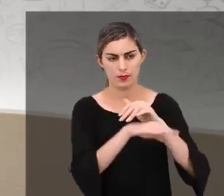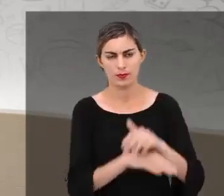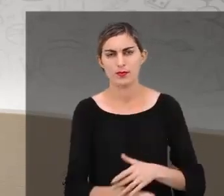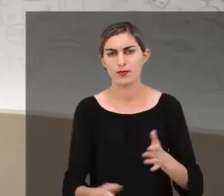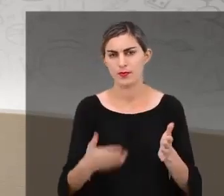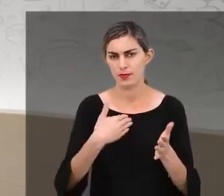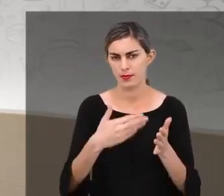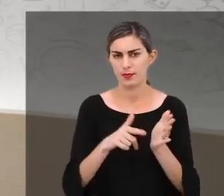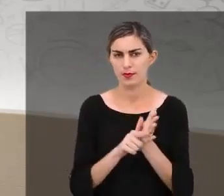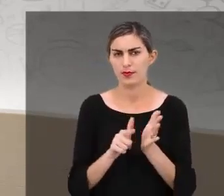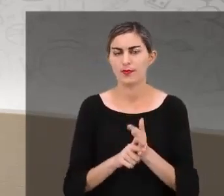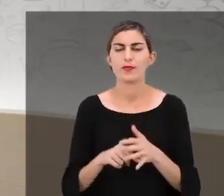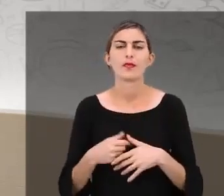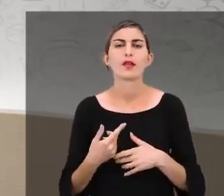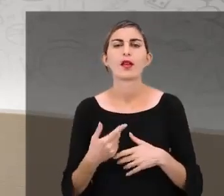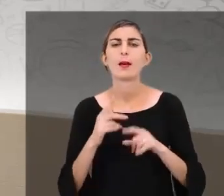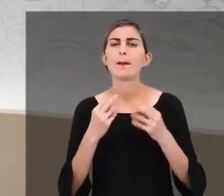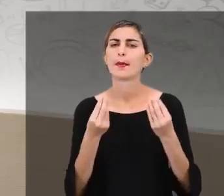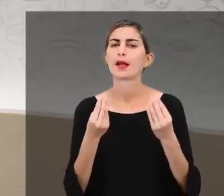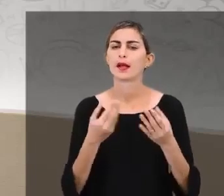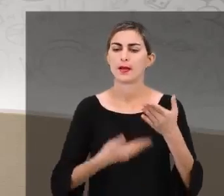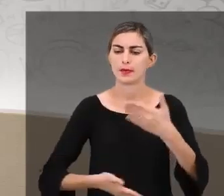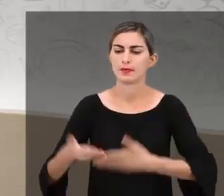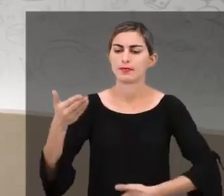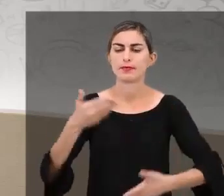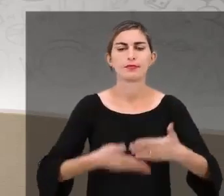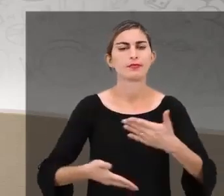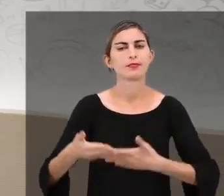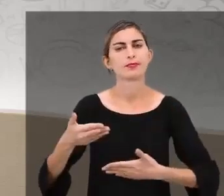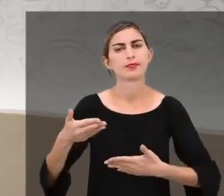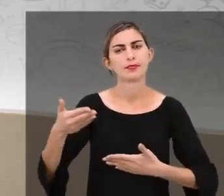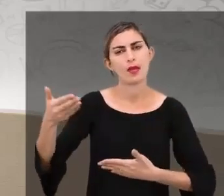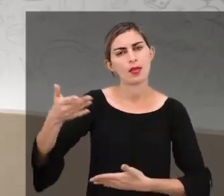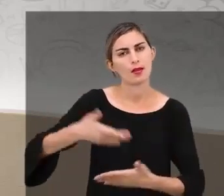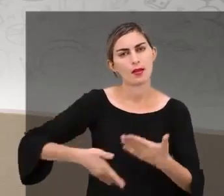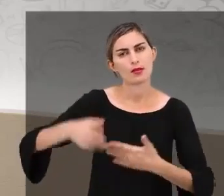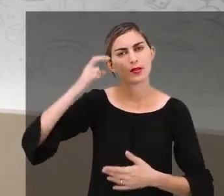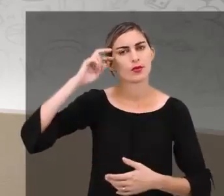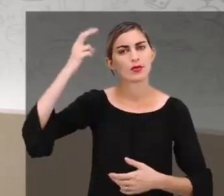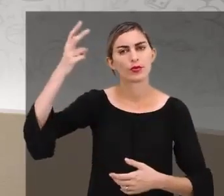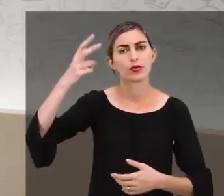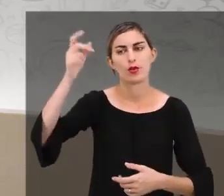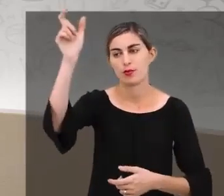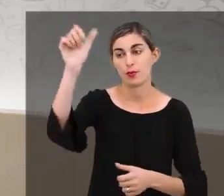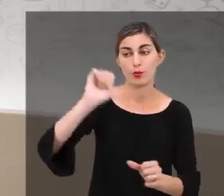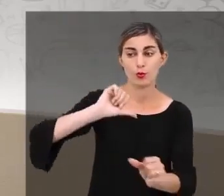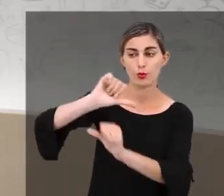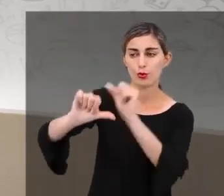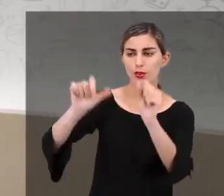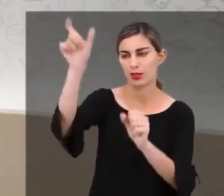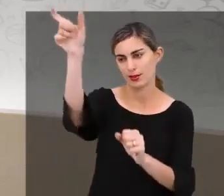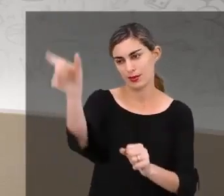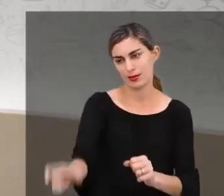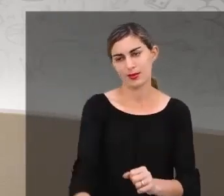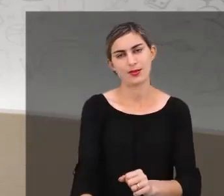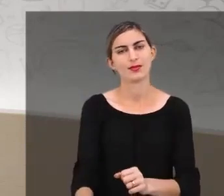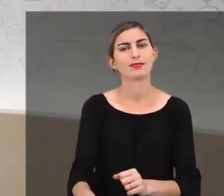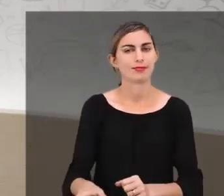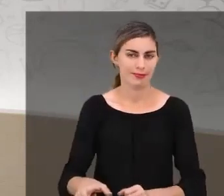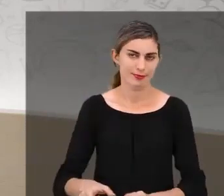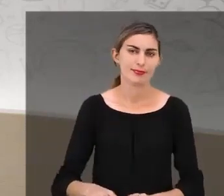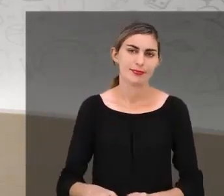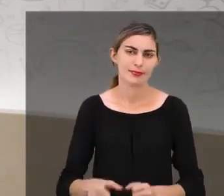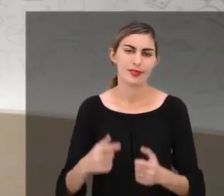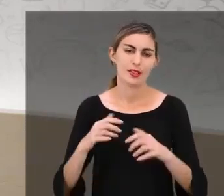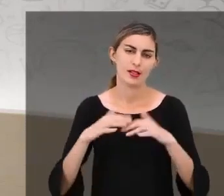cultural? Primeiro, para se fazer uma transformação pessoal e social no sujeito, já que a biblioteca é um